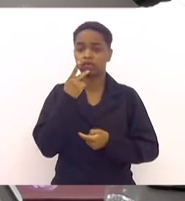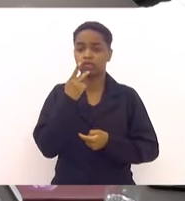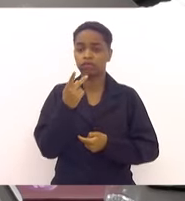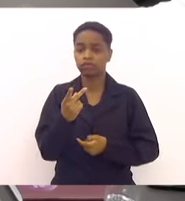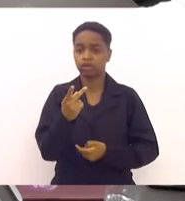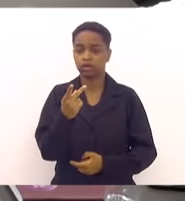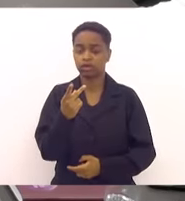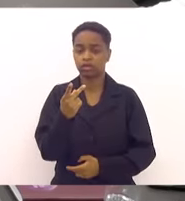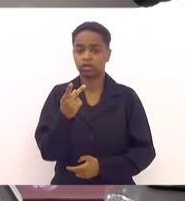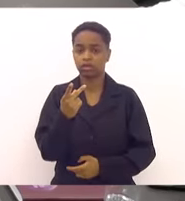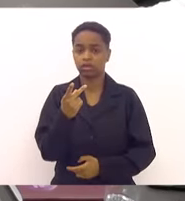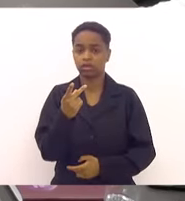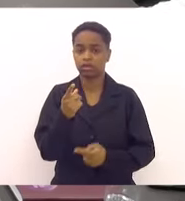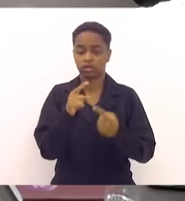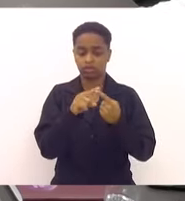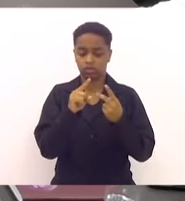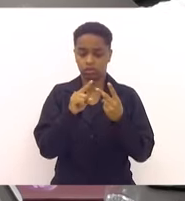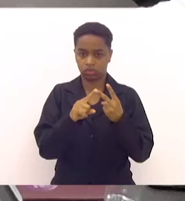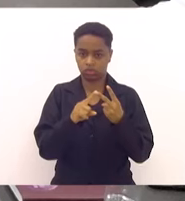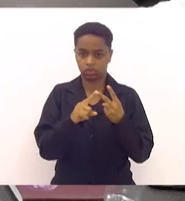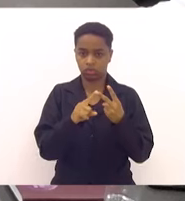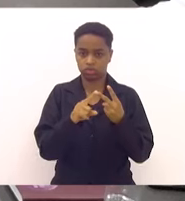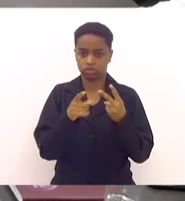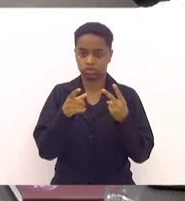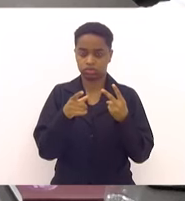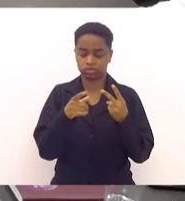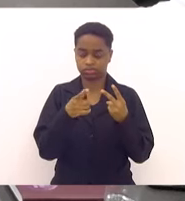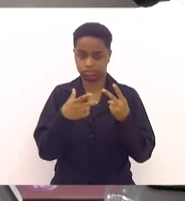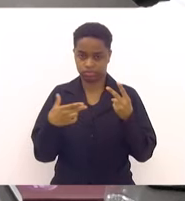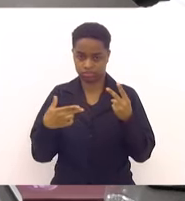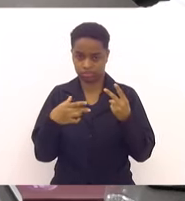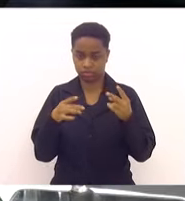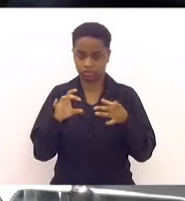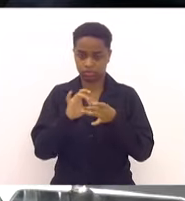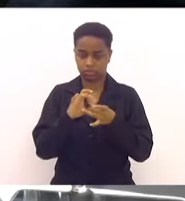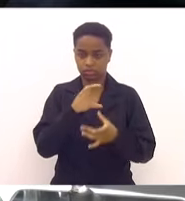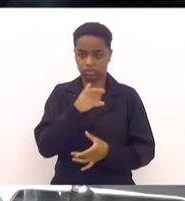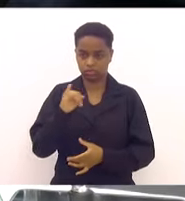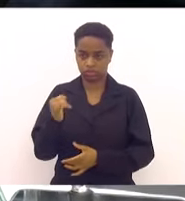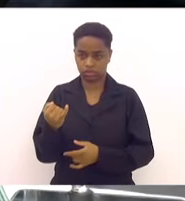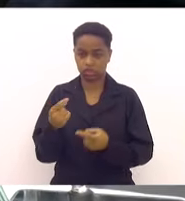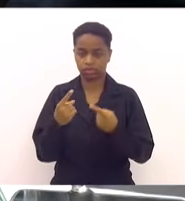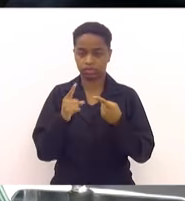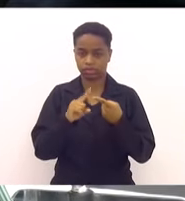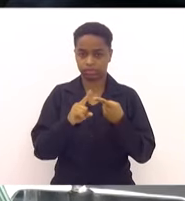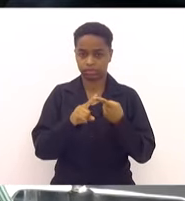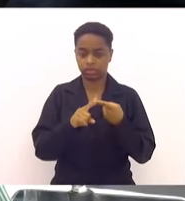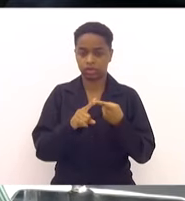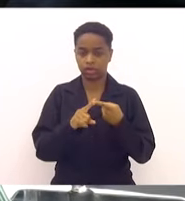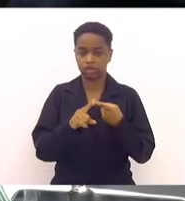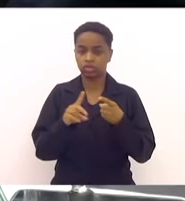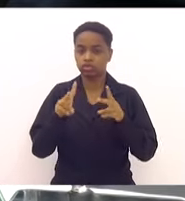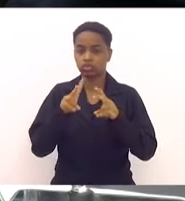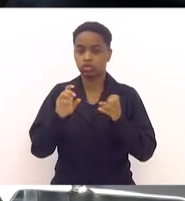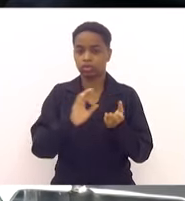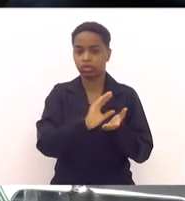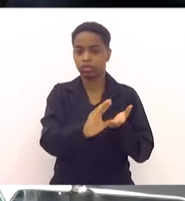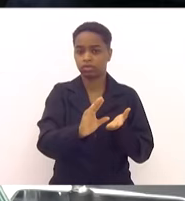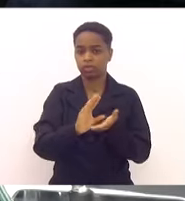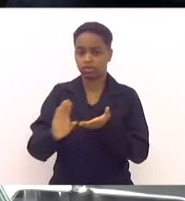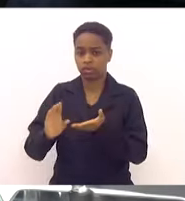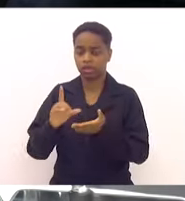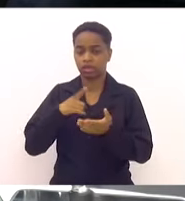Fred, em relação a duas súmulas da CCJ. A primeira que afronta a questão da fonte de custeio genérica, justamente o